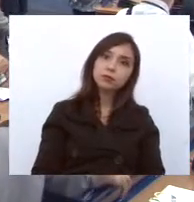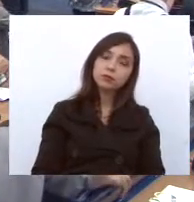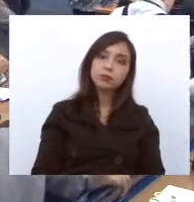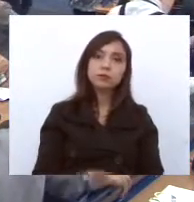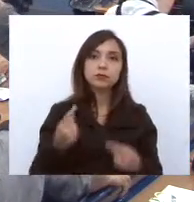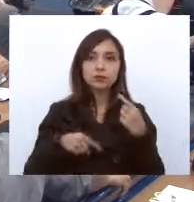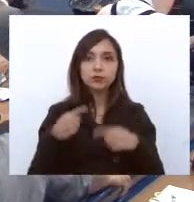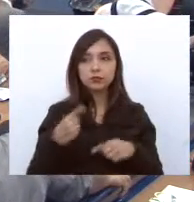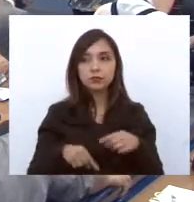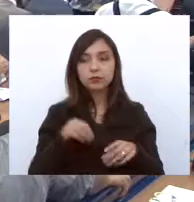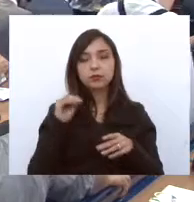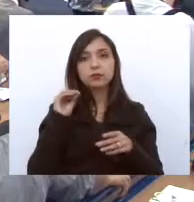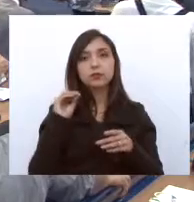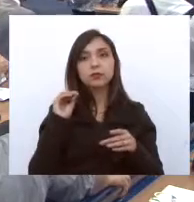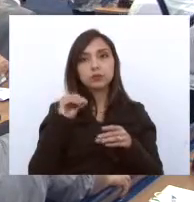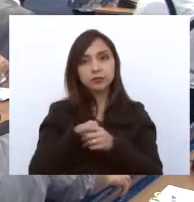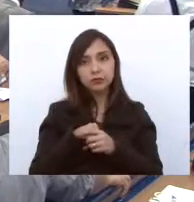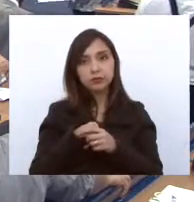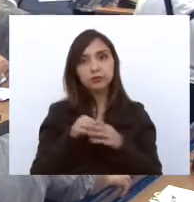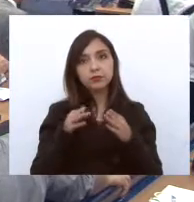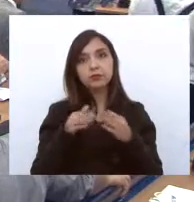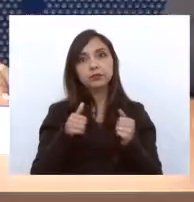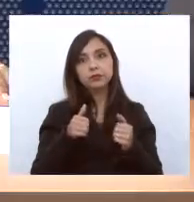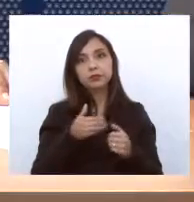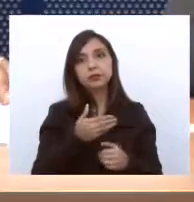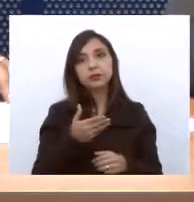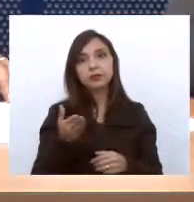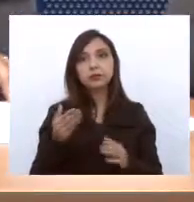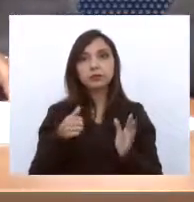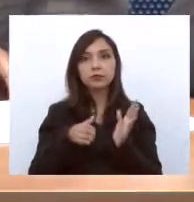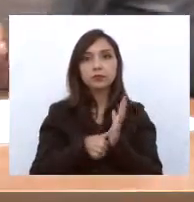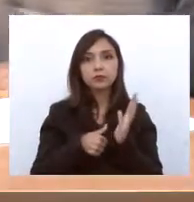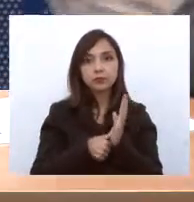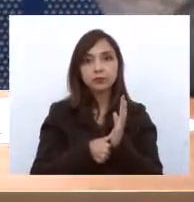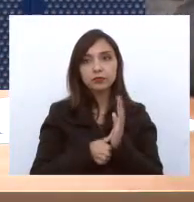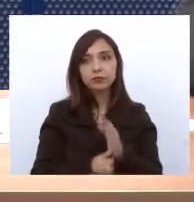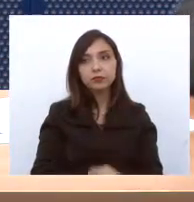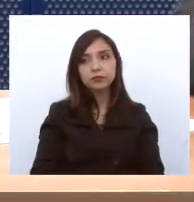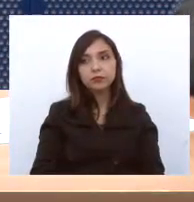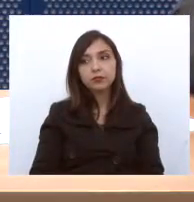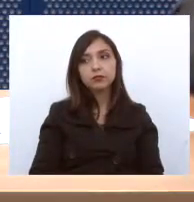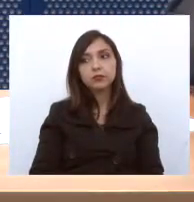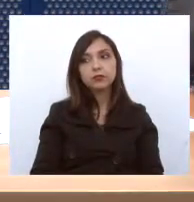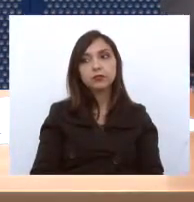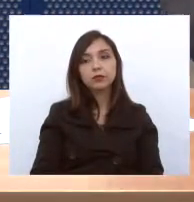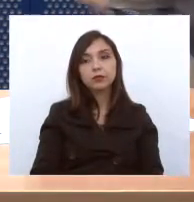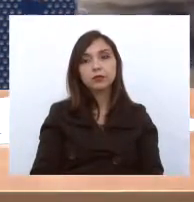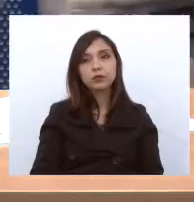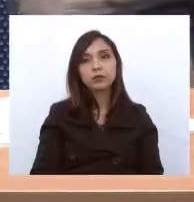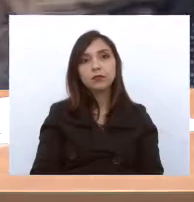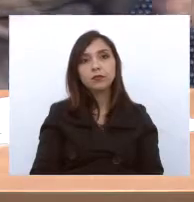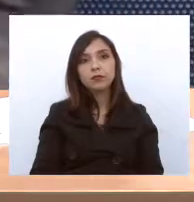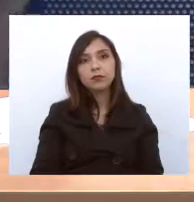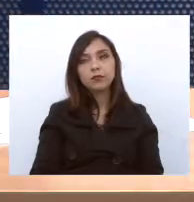Em discussão, encerrada a discussão, em votação. Solicito aos senhores vereadores que utilizem os terminais para o voto eletrônico.